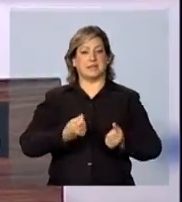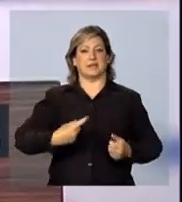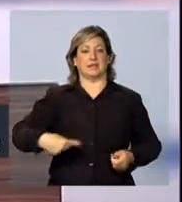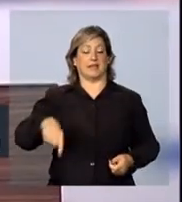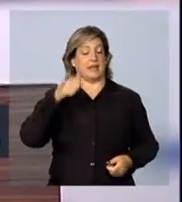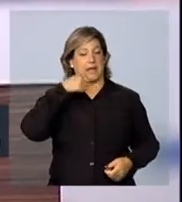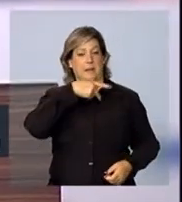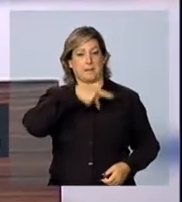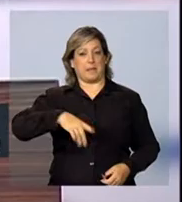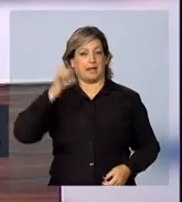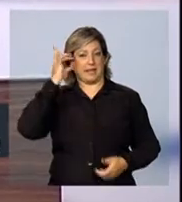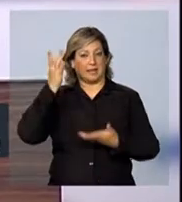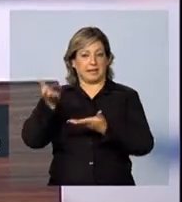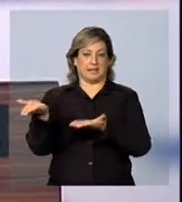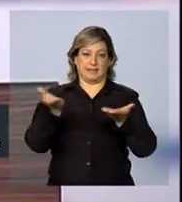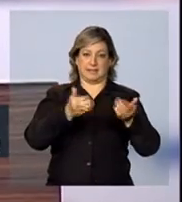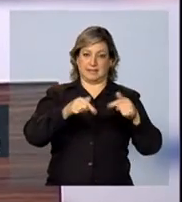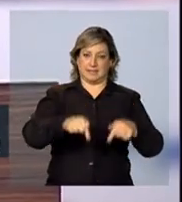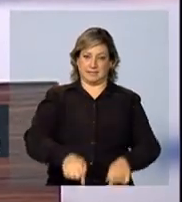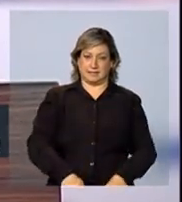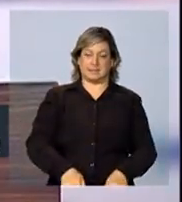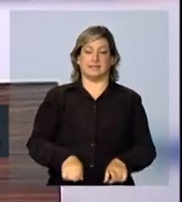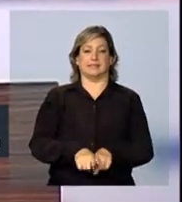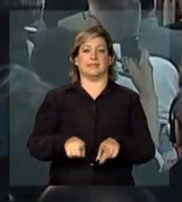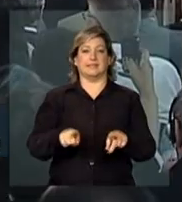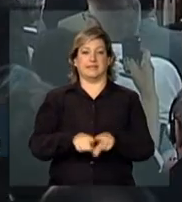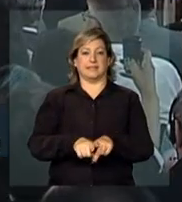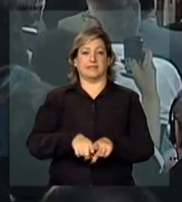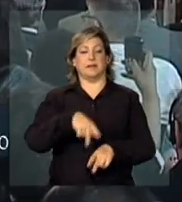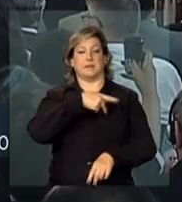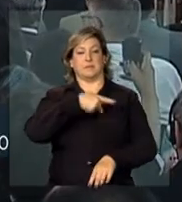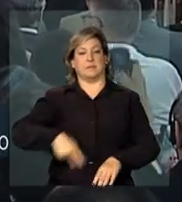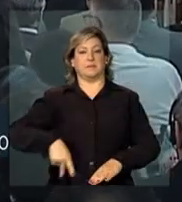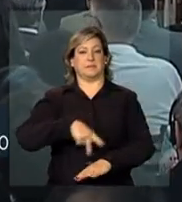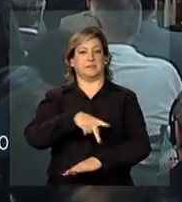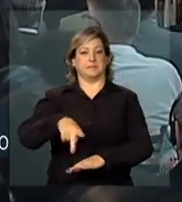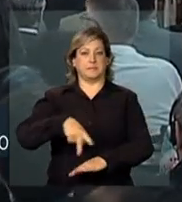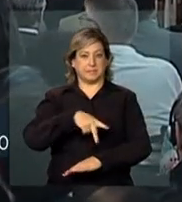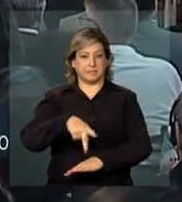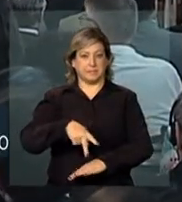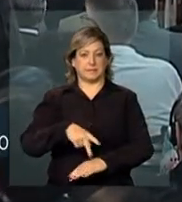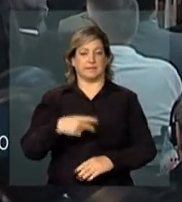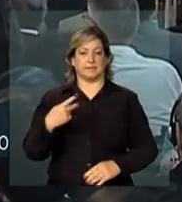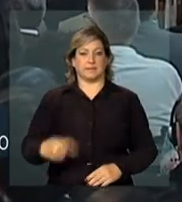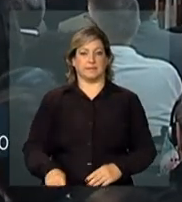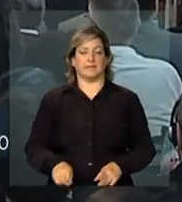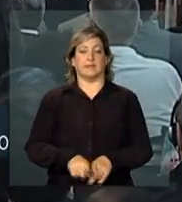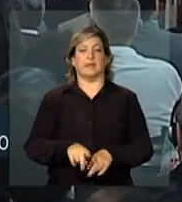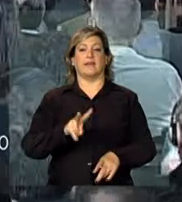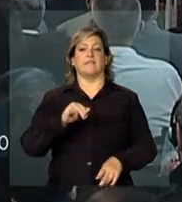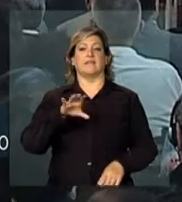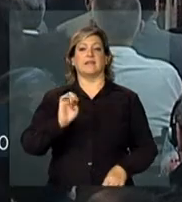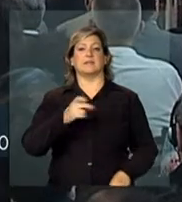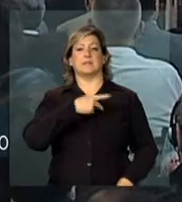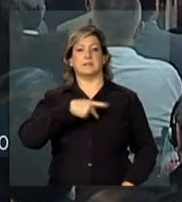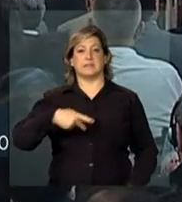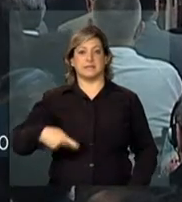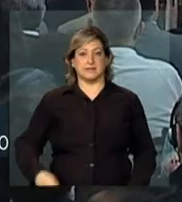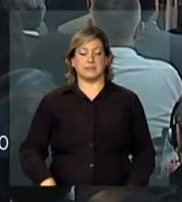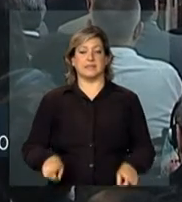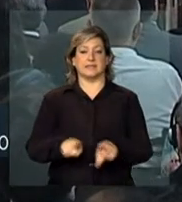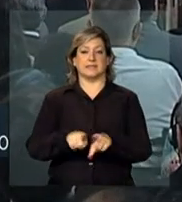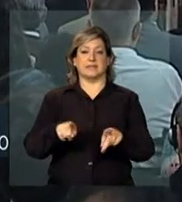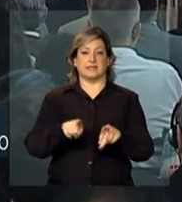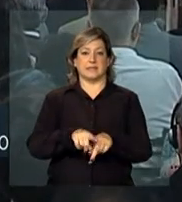a nossa presidenta Dilma Rousseff Presidente da República Federativa do Brasil nosso vice-presidente da